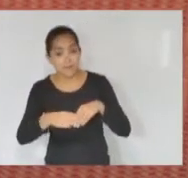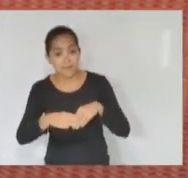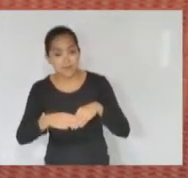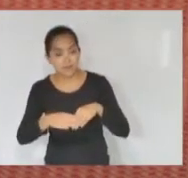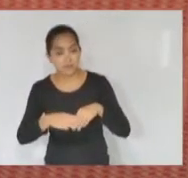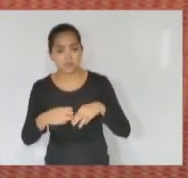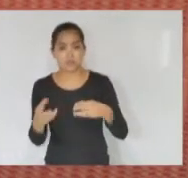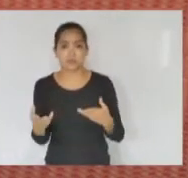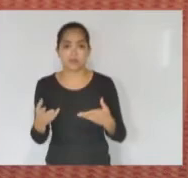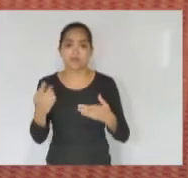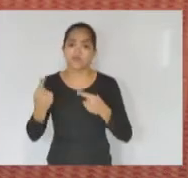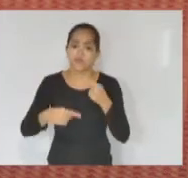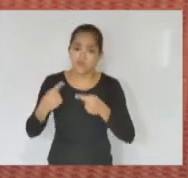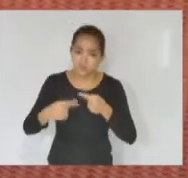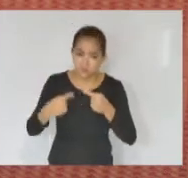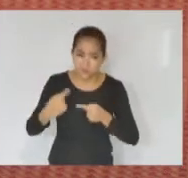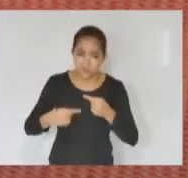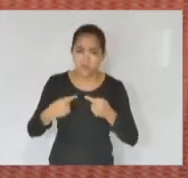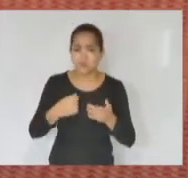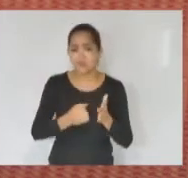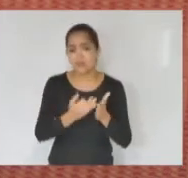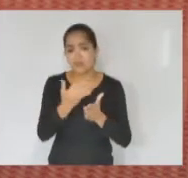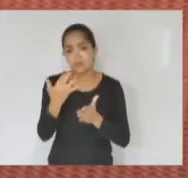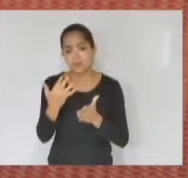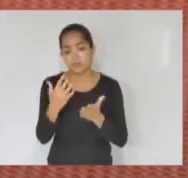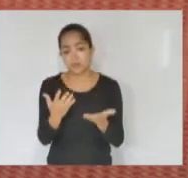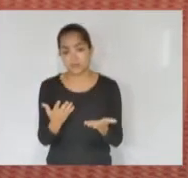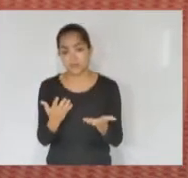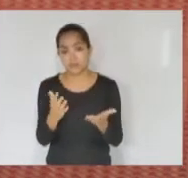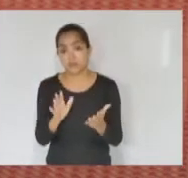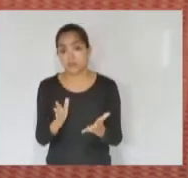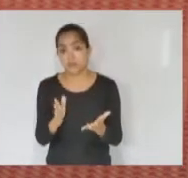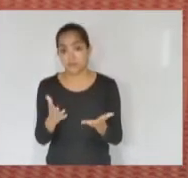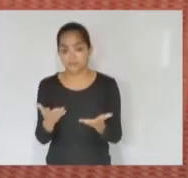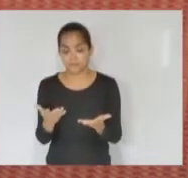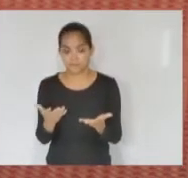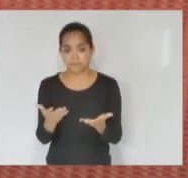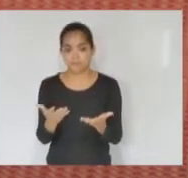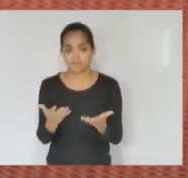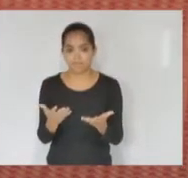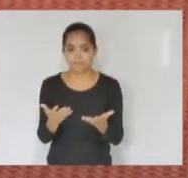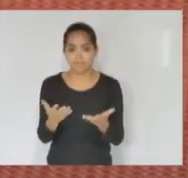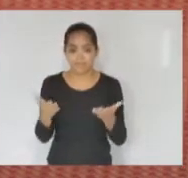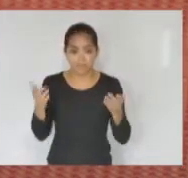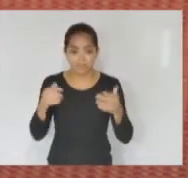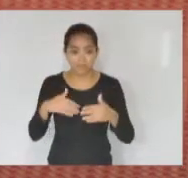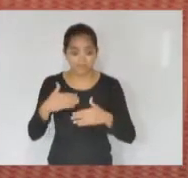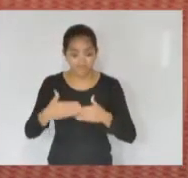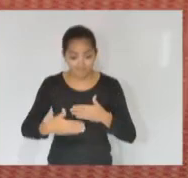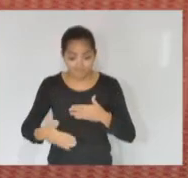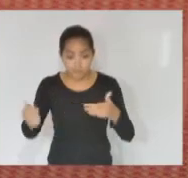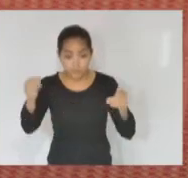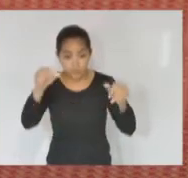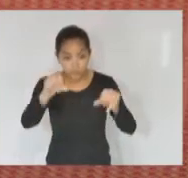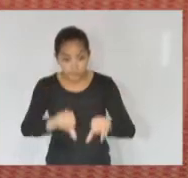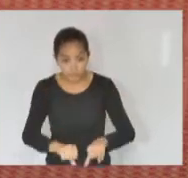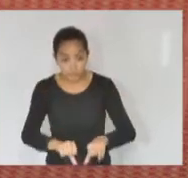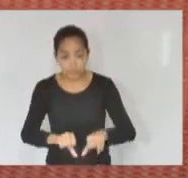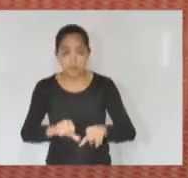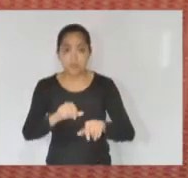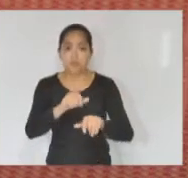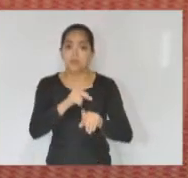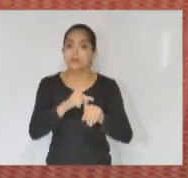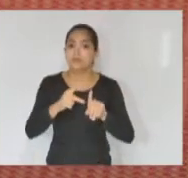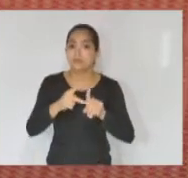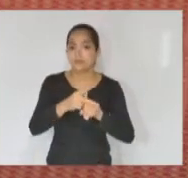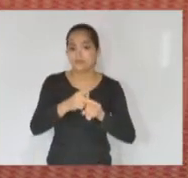que discutimos isso, não é verdade, deputado? Nós estamos indo para o colapso do sistema previdenciário catarinense.